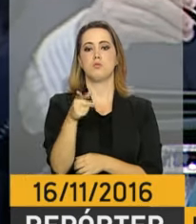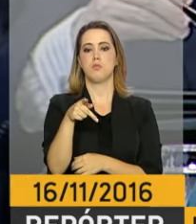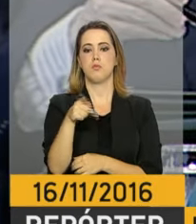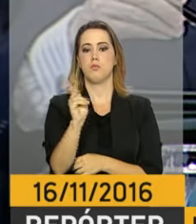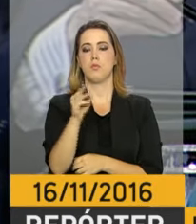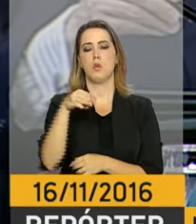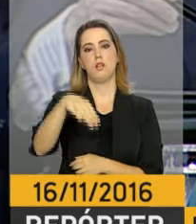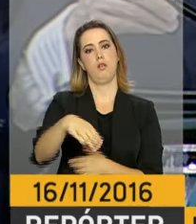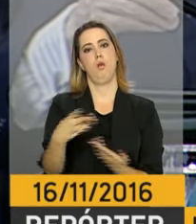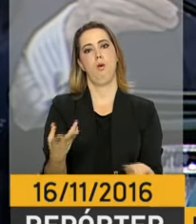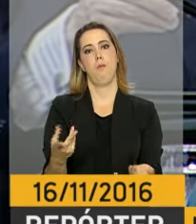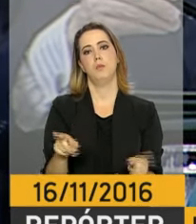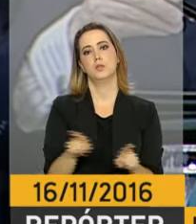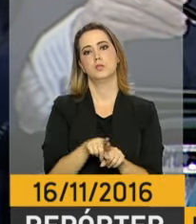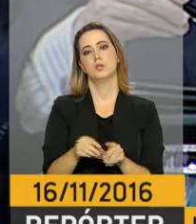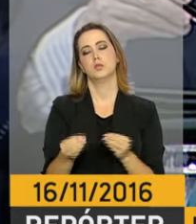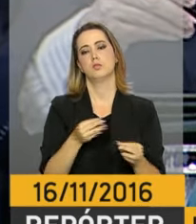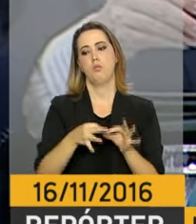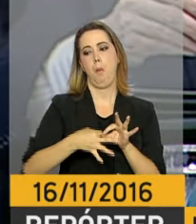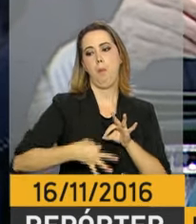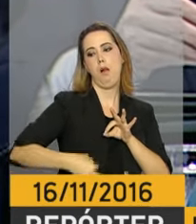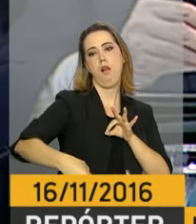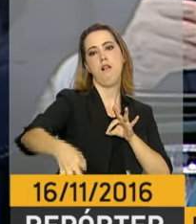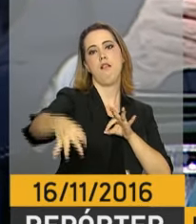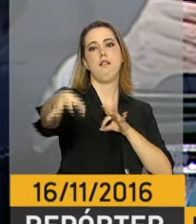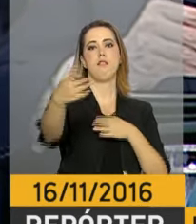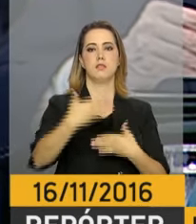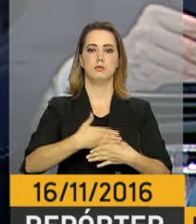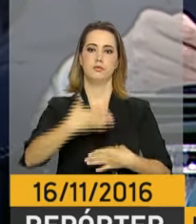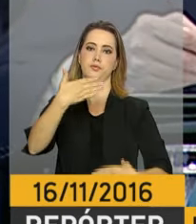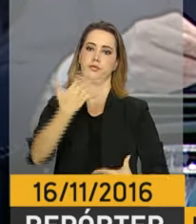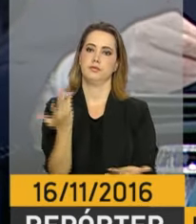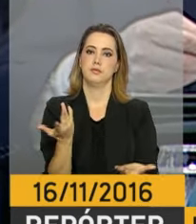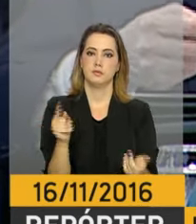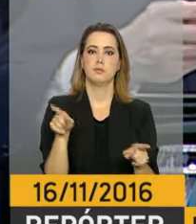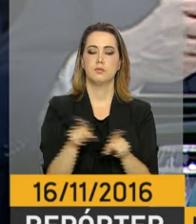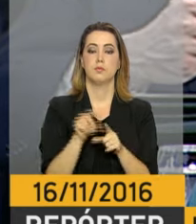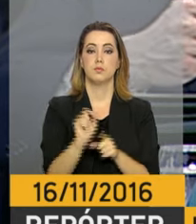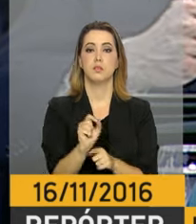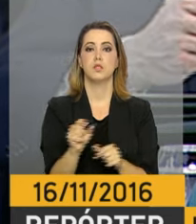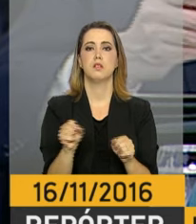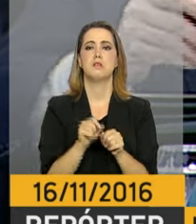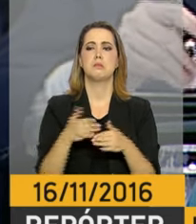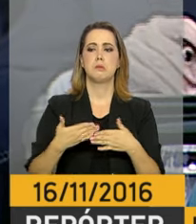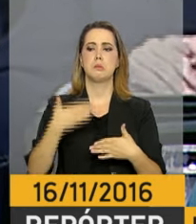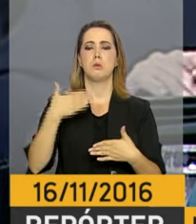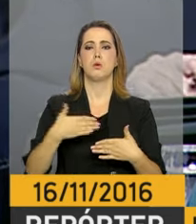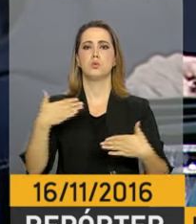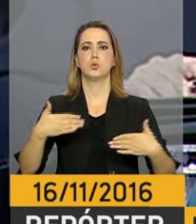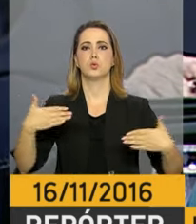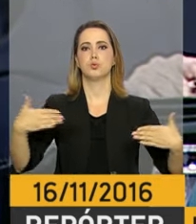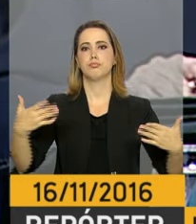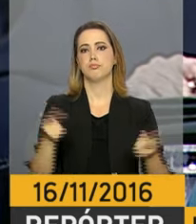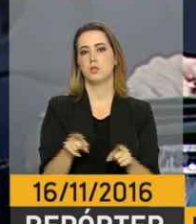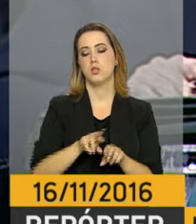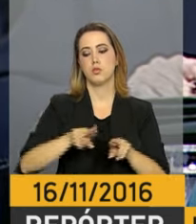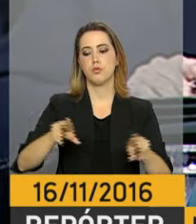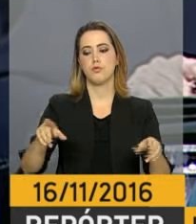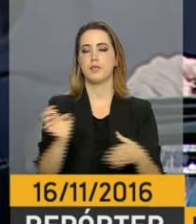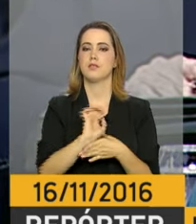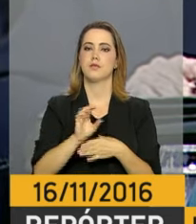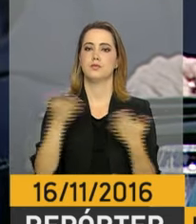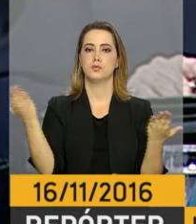não é 17.000 km eh sendo fazendo fronteira com os estados que estão aqui